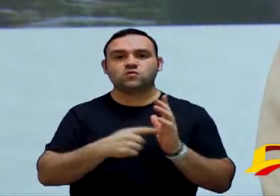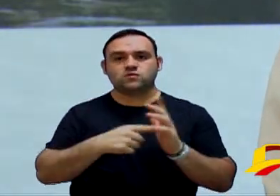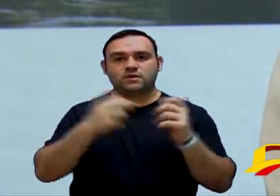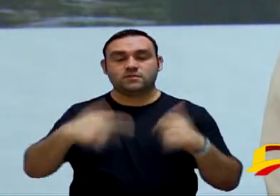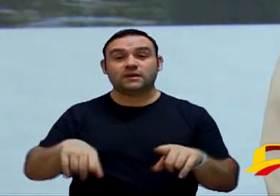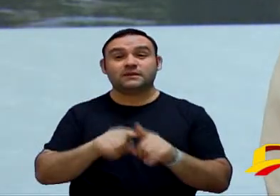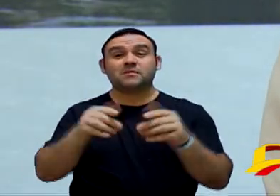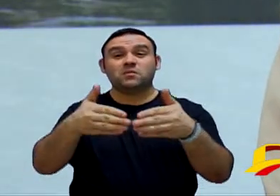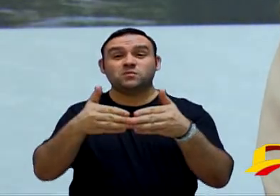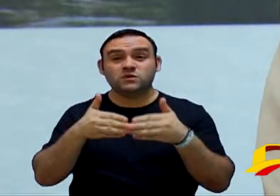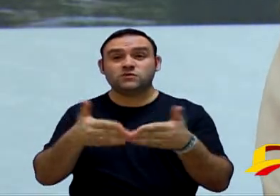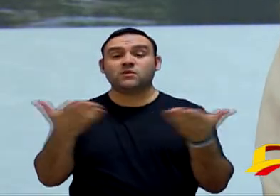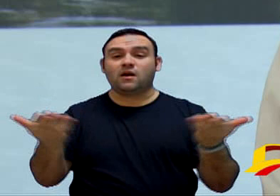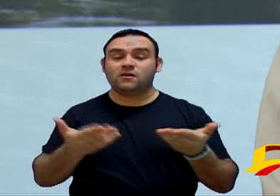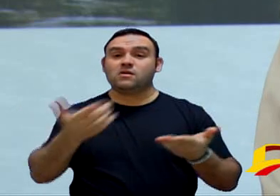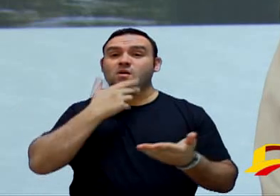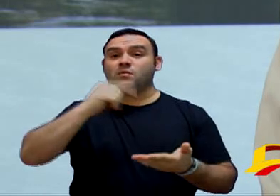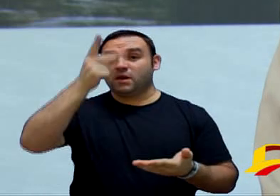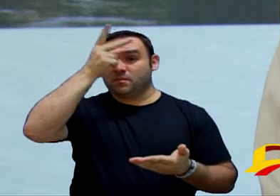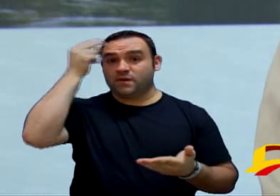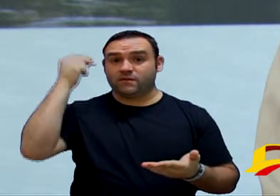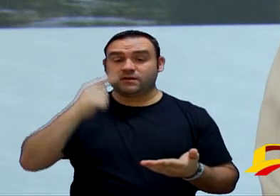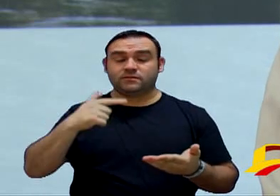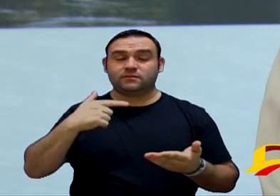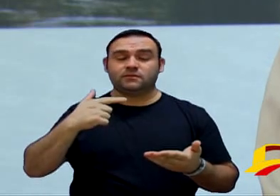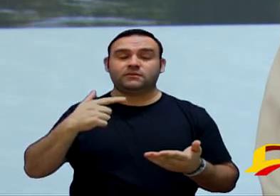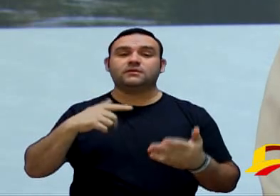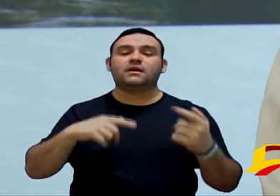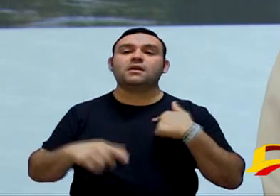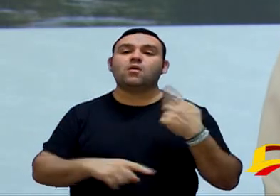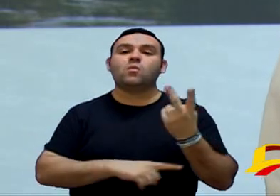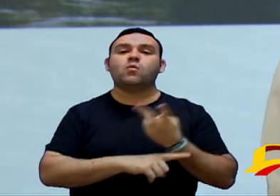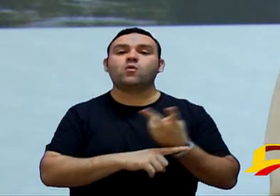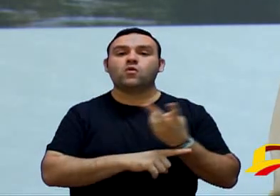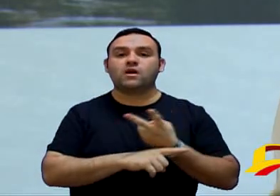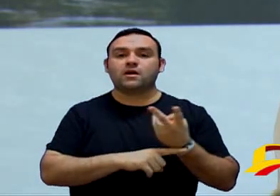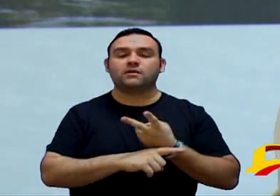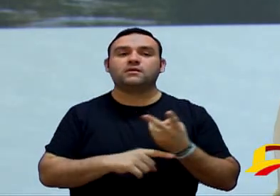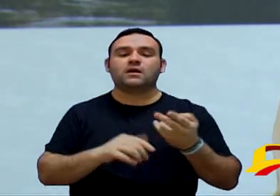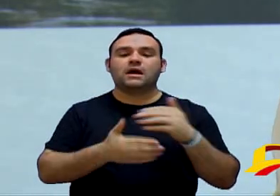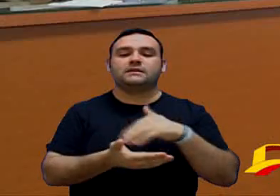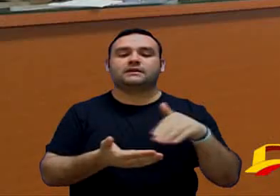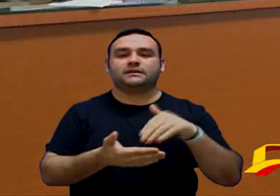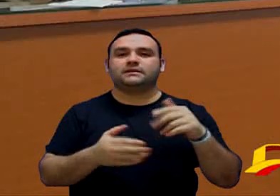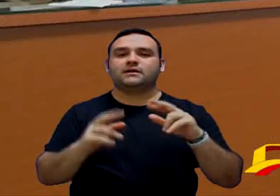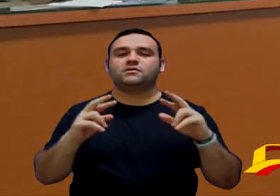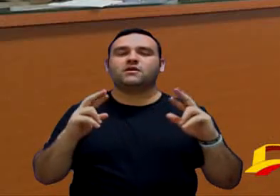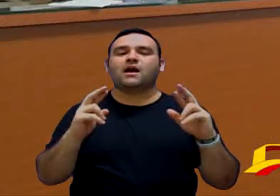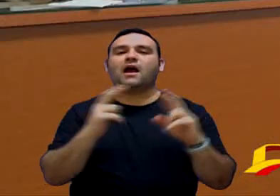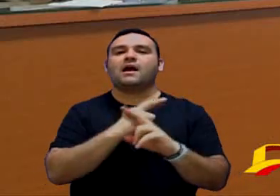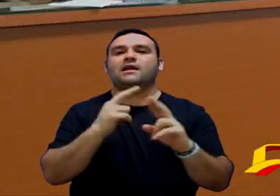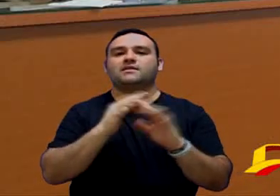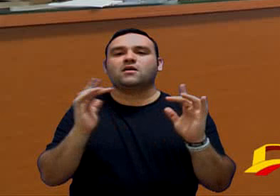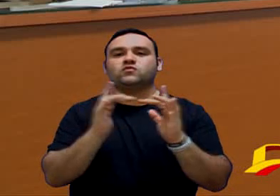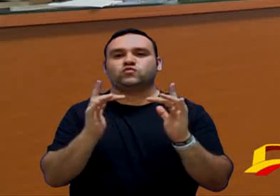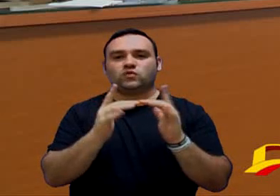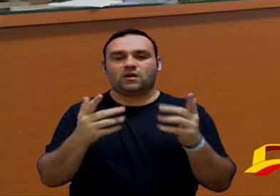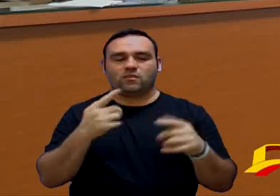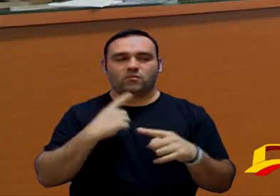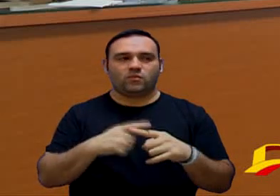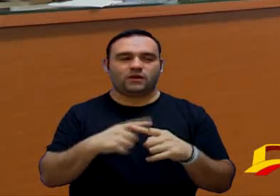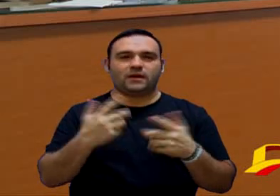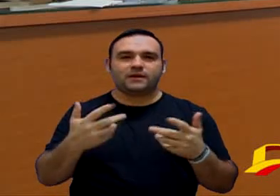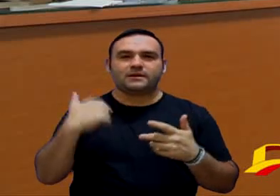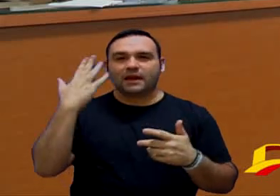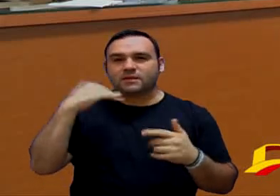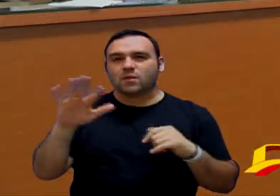esse apelo que é o prefeito está procurando secretário de relações institucionais exatamente para